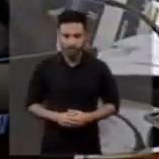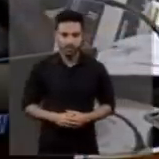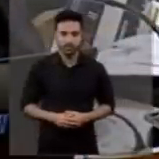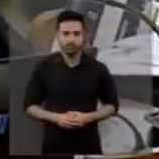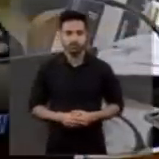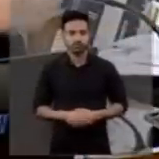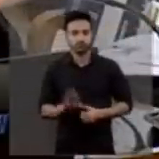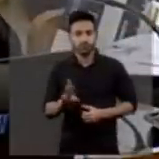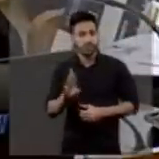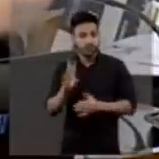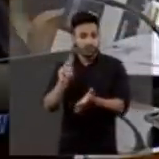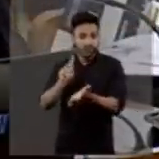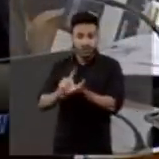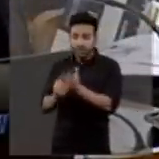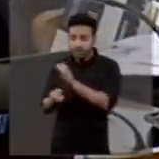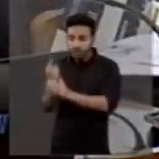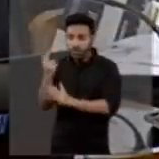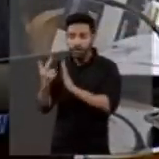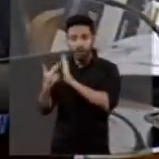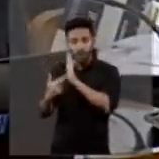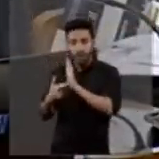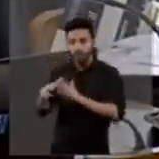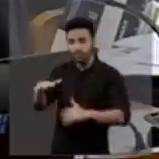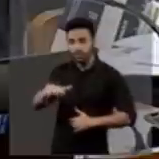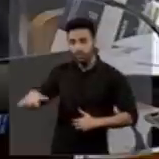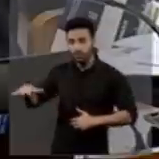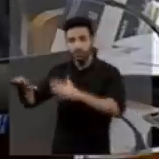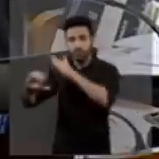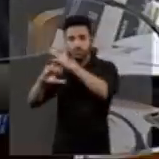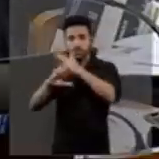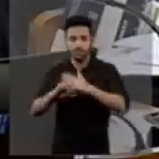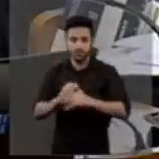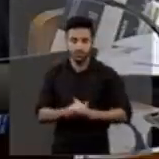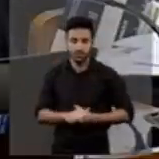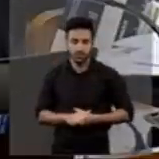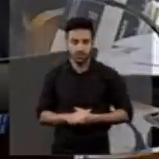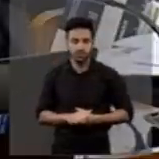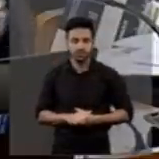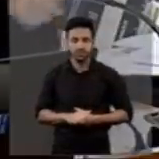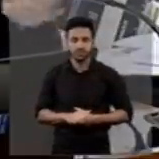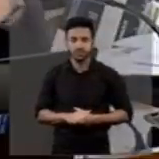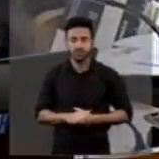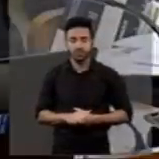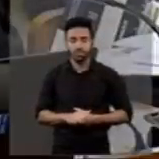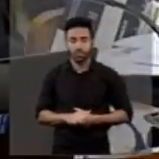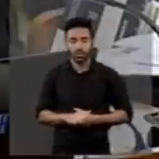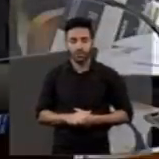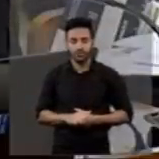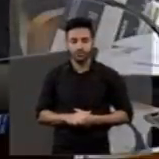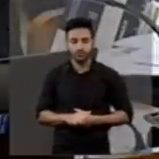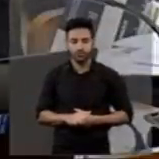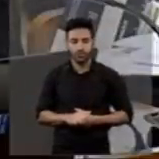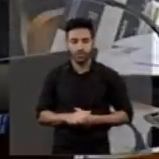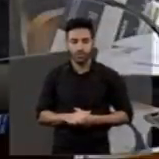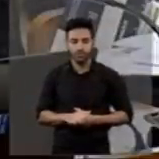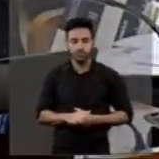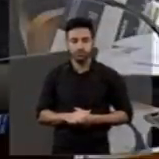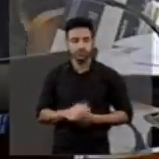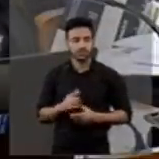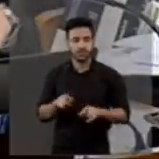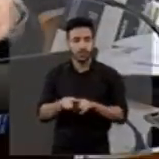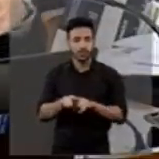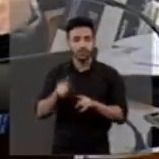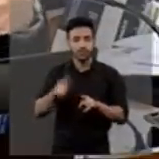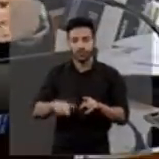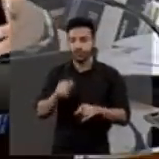O mercado, e todas as manifestações repetem, independentemente de qual lado, a mesma coisa, que é